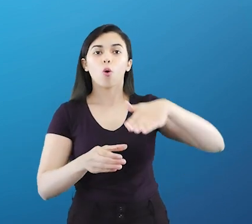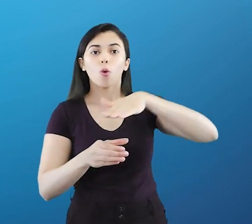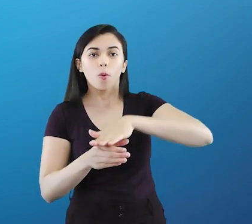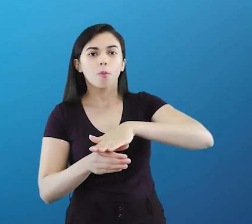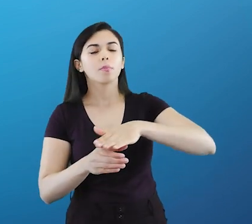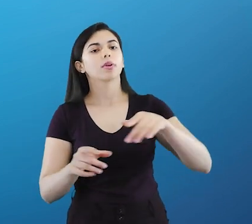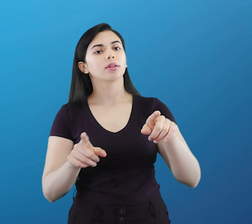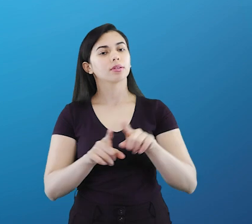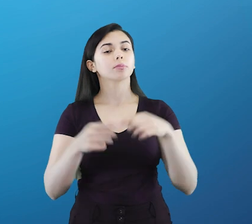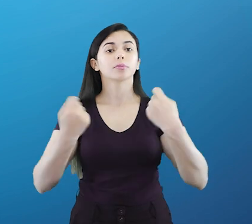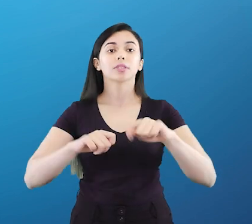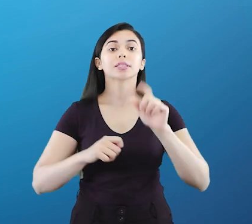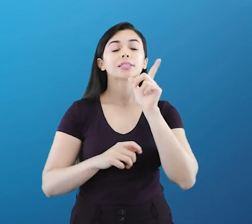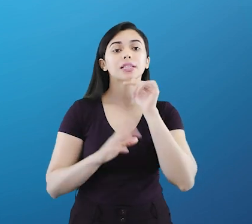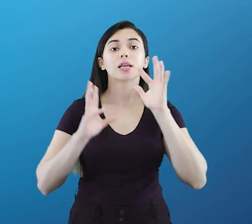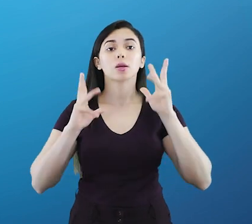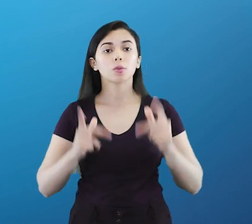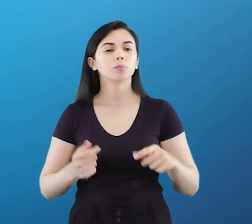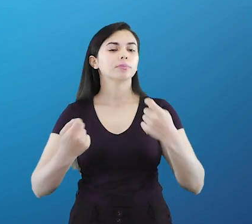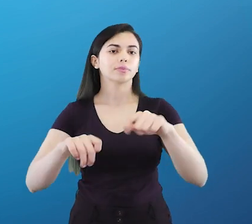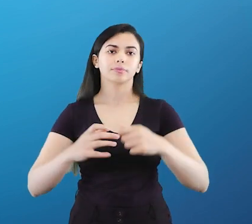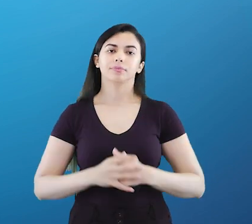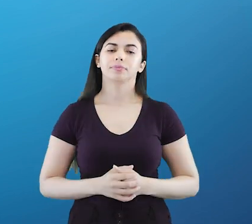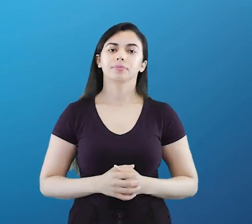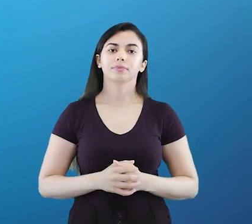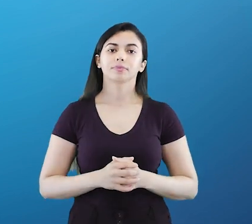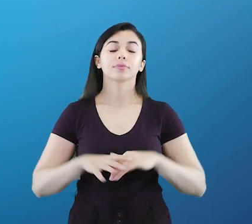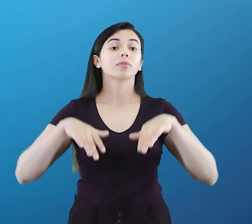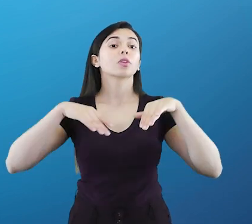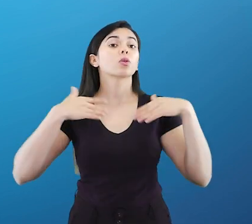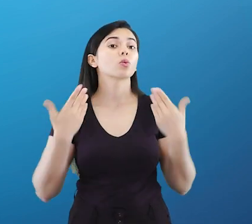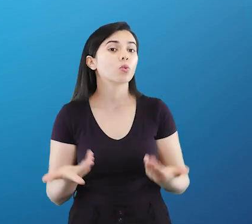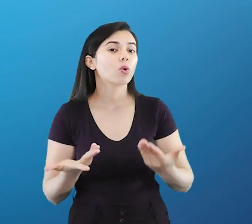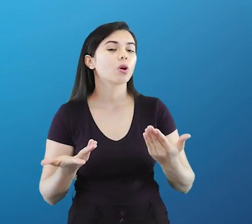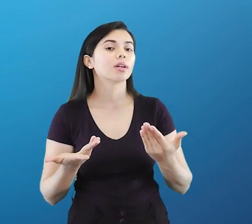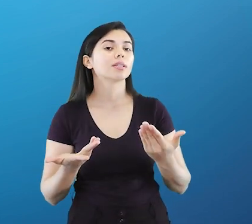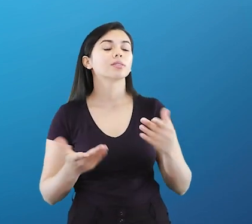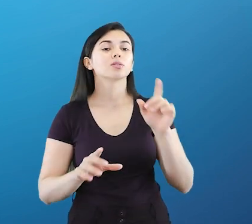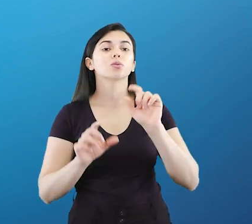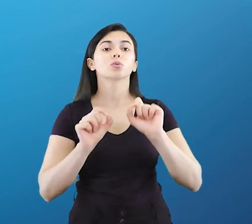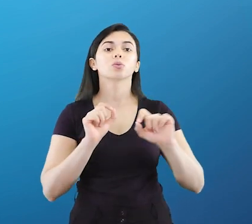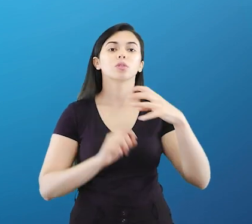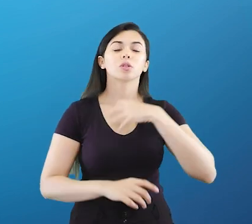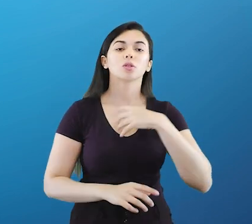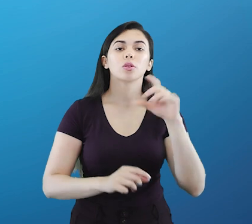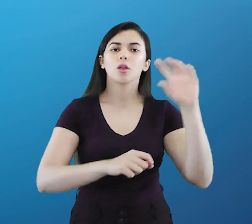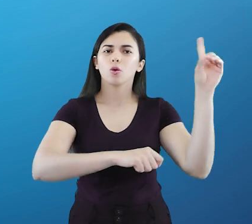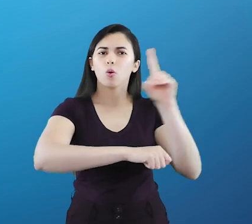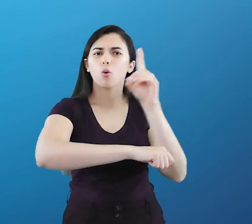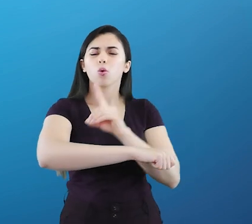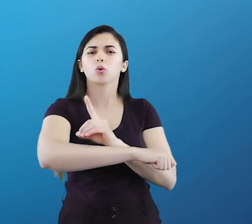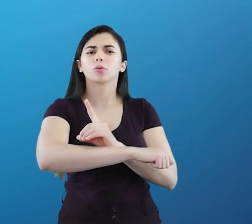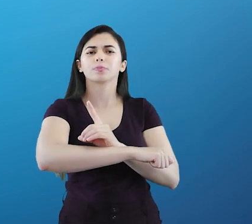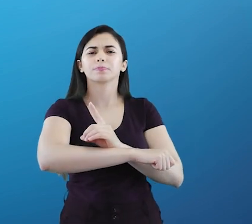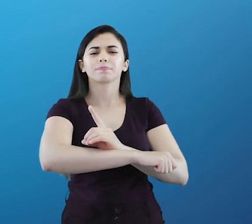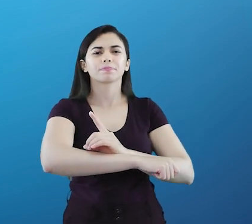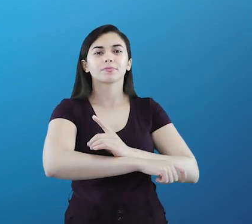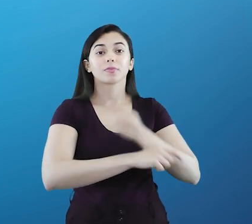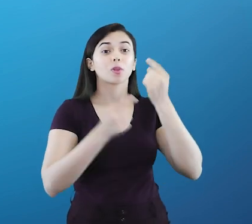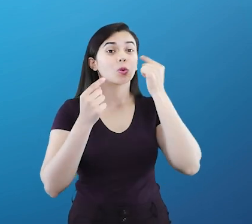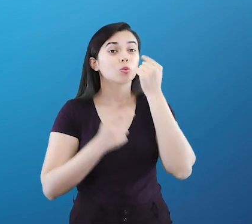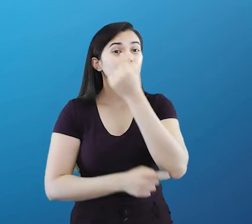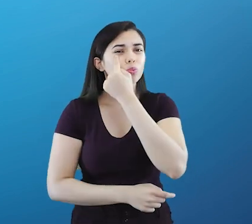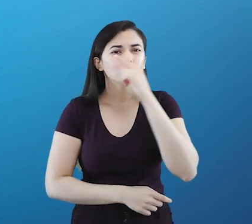limpa. Quais são os sintomas dessas doenças? Vamos relembrar? A dengue, dor atrás